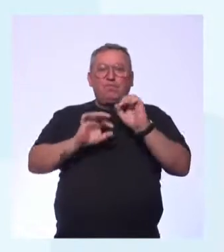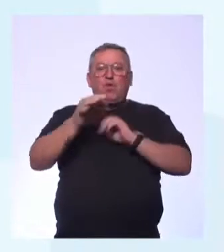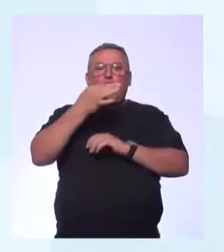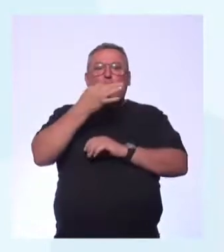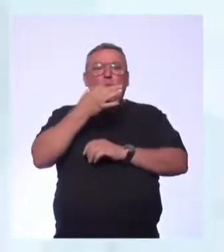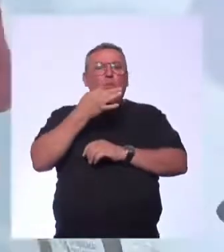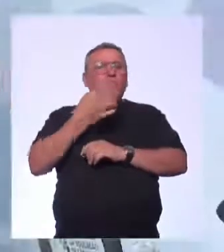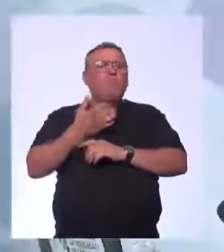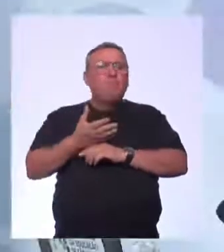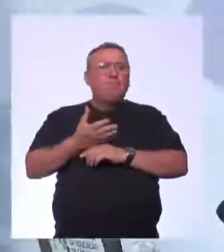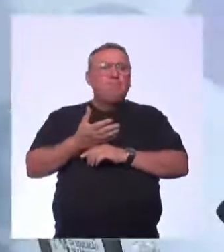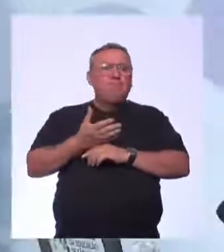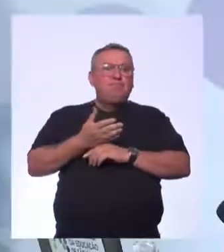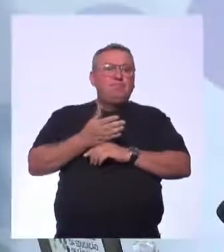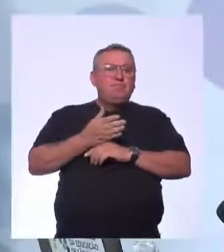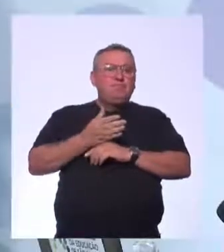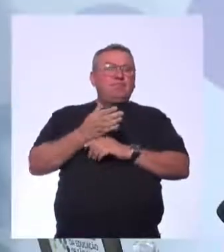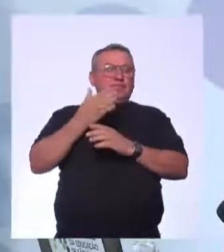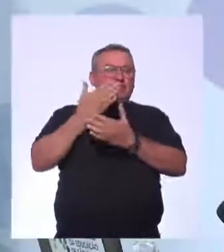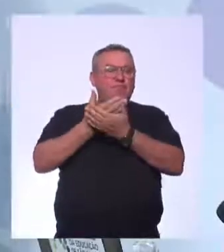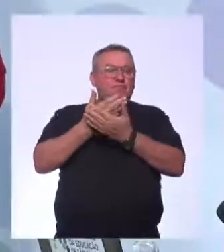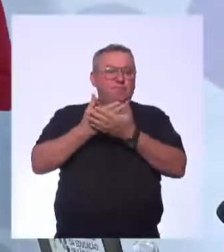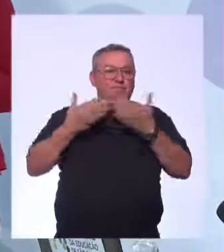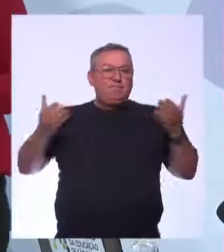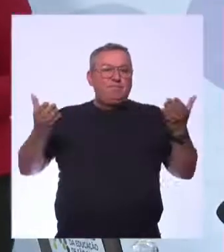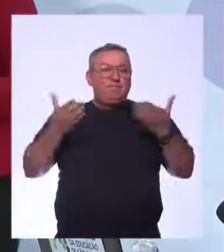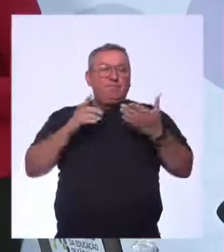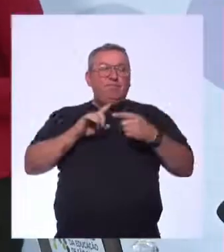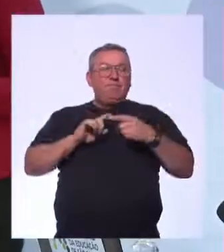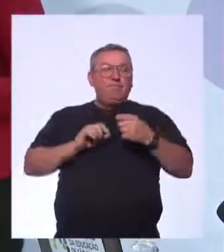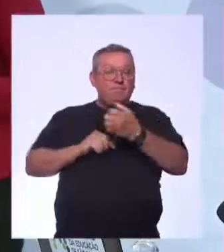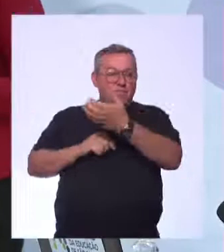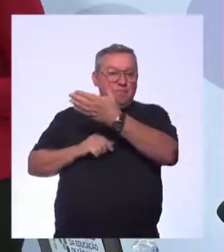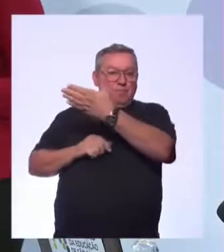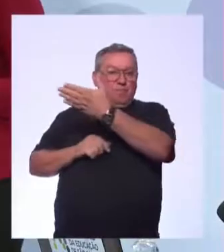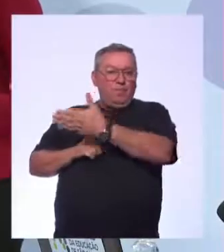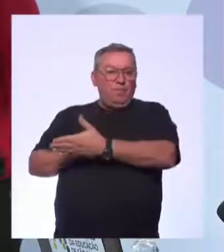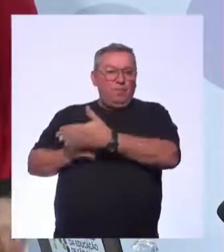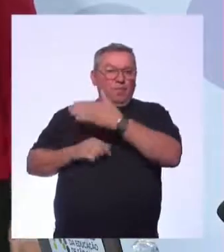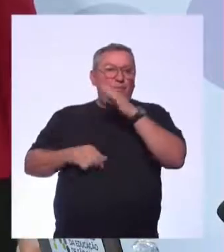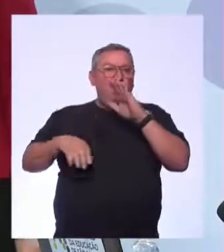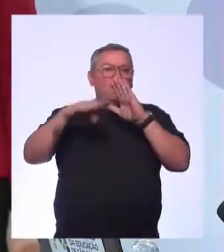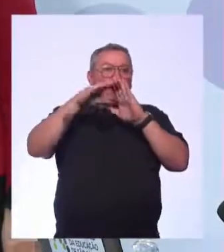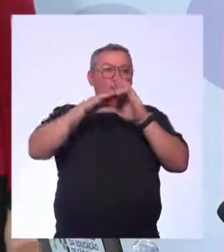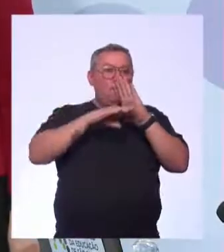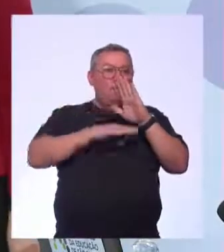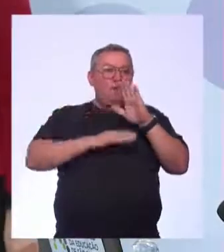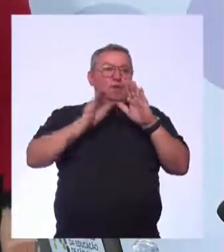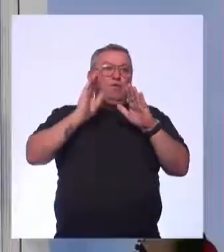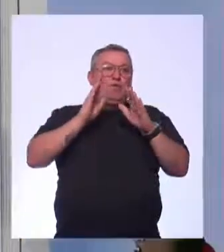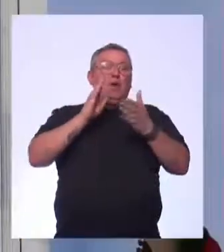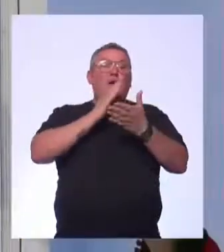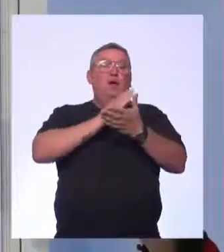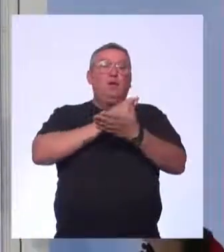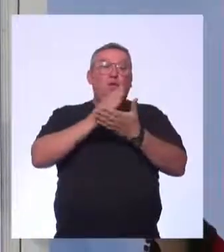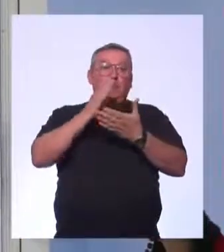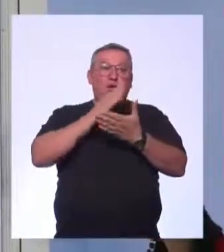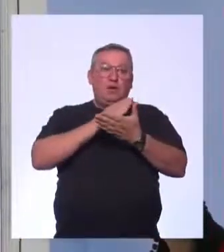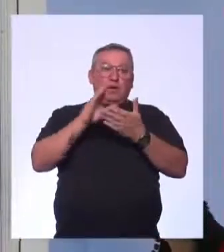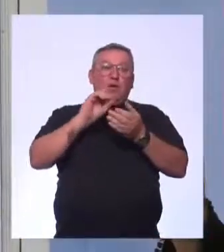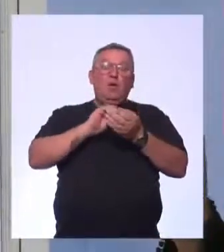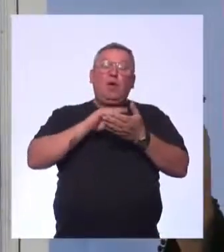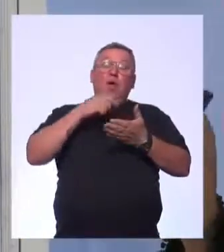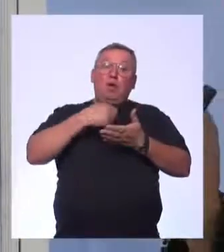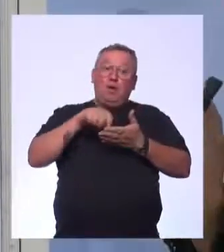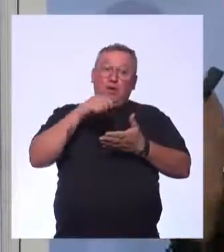comentários. Então, vamos às à aula de hoje? Coloquei aqui a nossa pauta. O oitavo ano já começa a colocar no